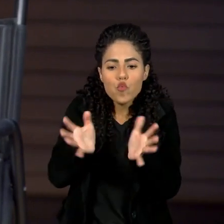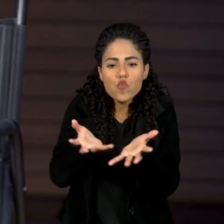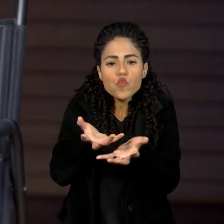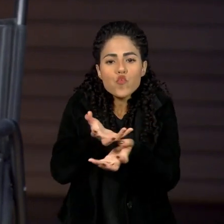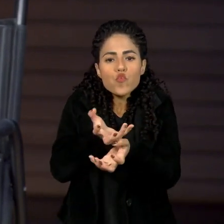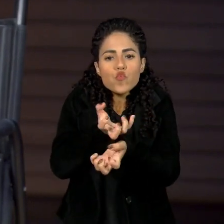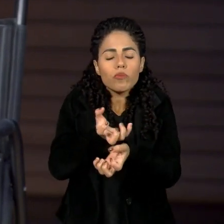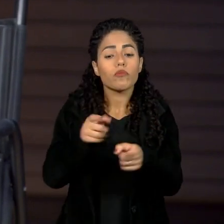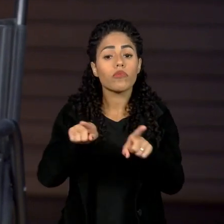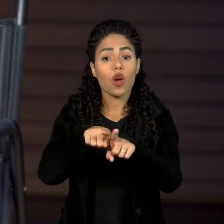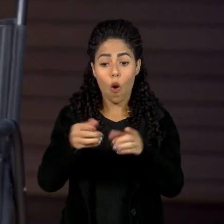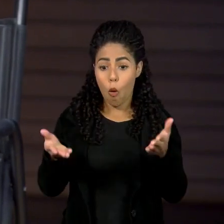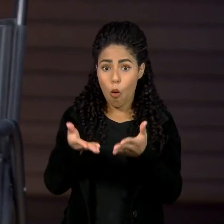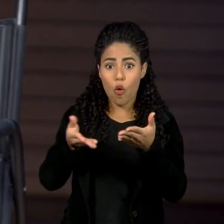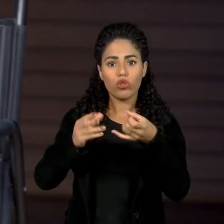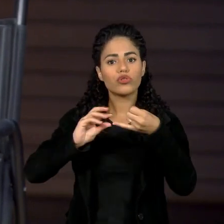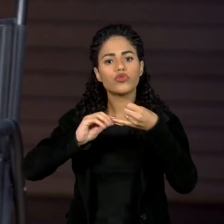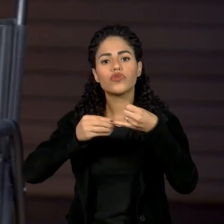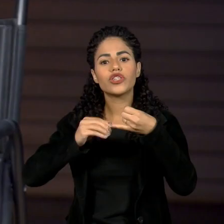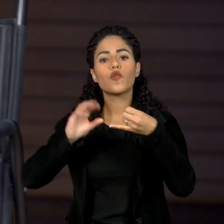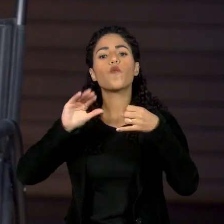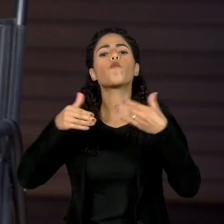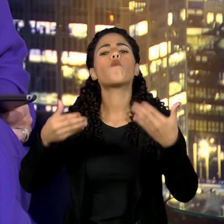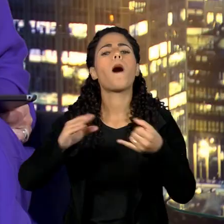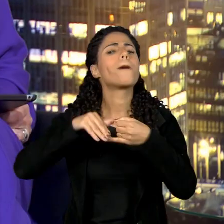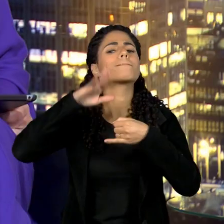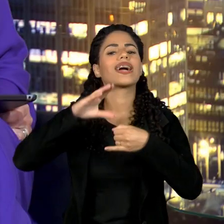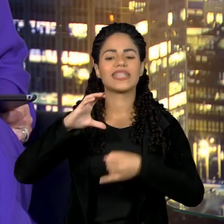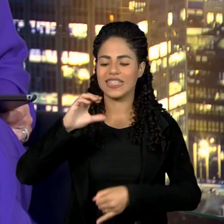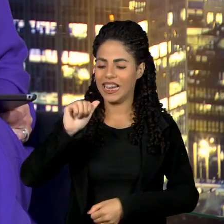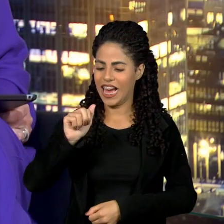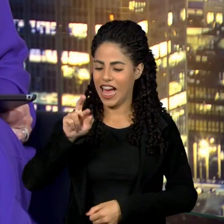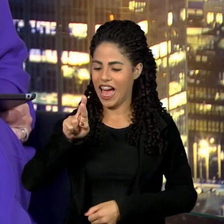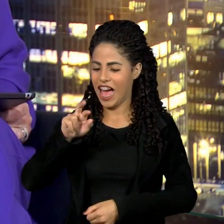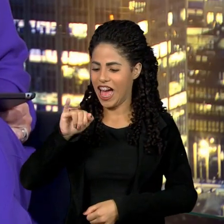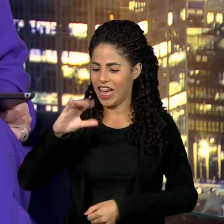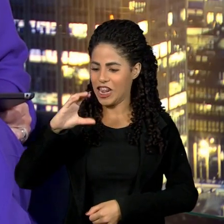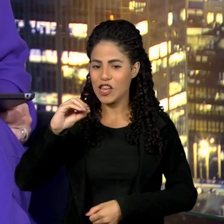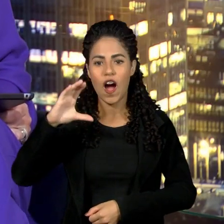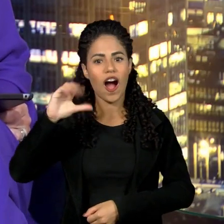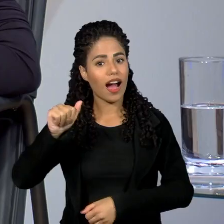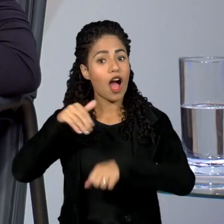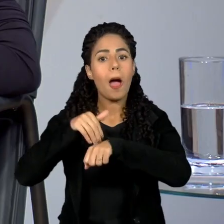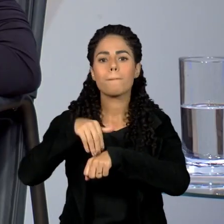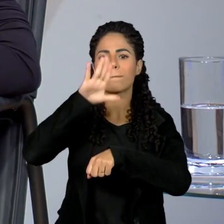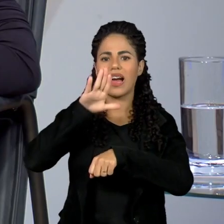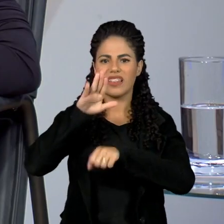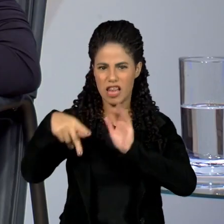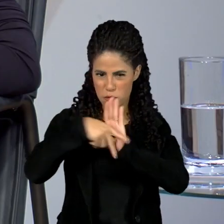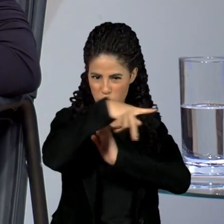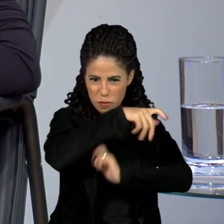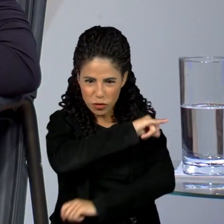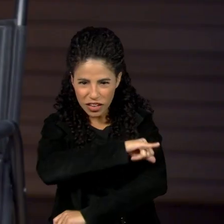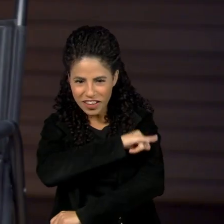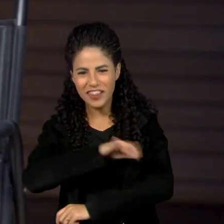interessante que hoje o feijão mais consumido é o feijão carioca, que na verdade não é carioca, né? É uma mutação genética de São Paulo. E aí ele